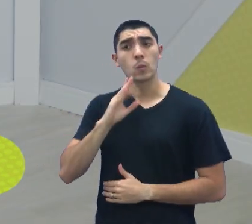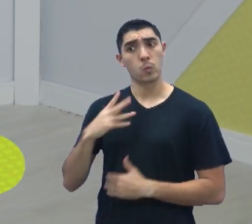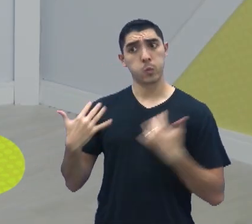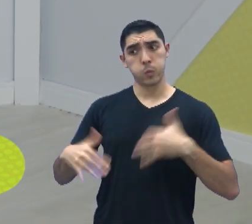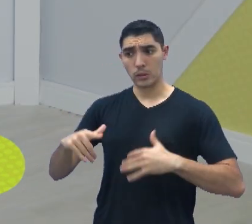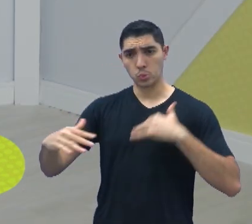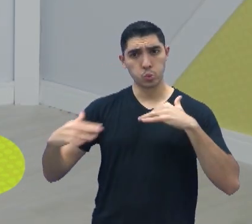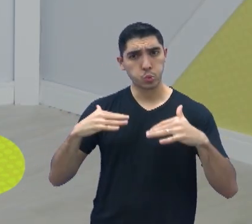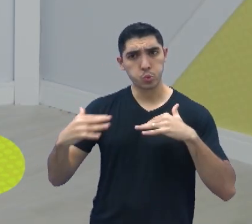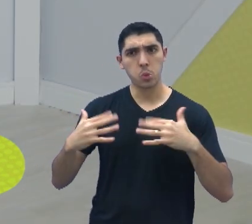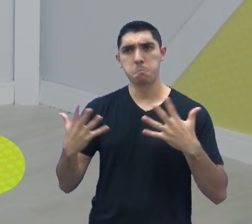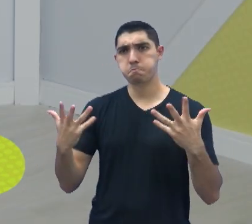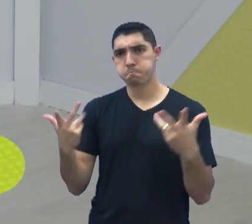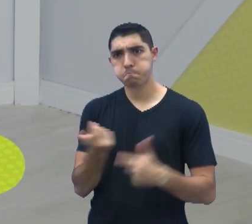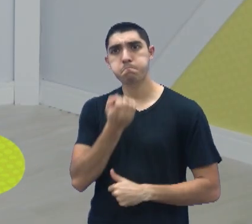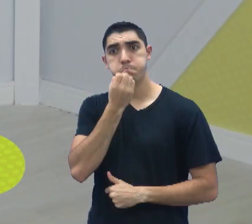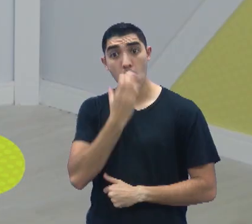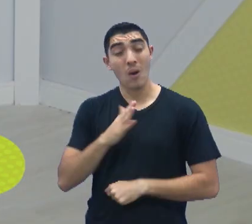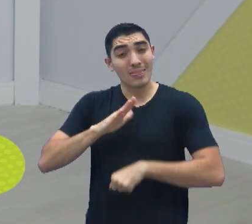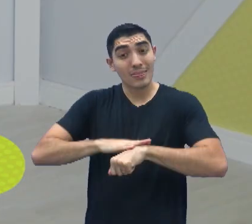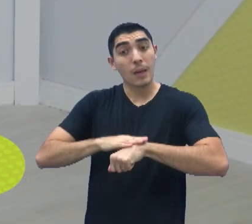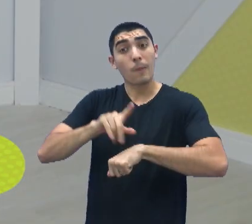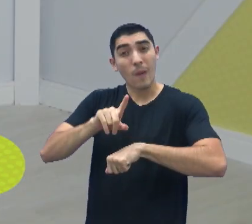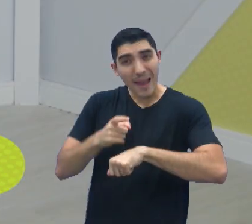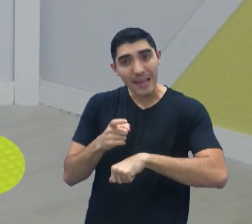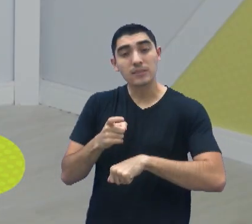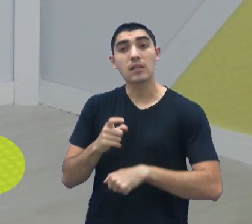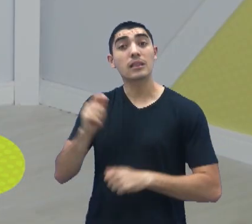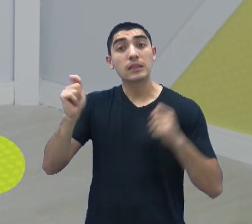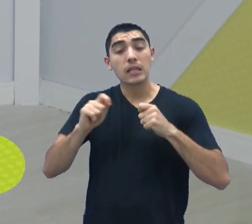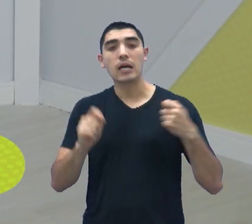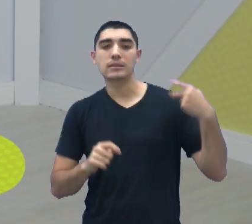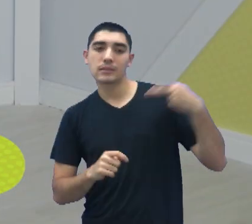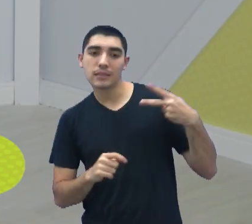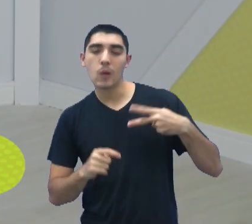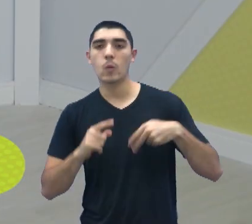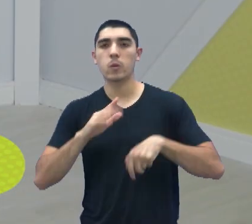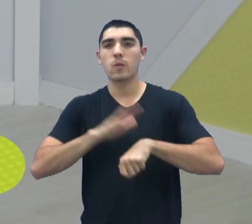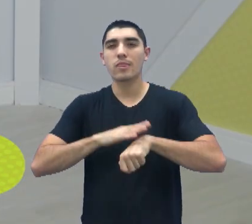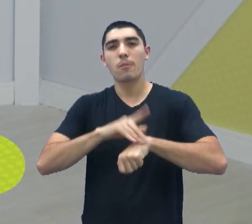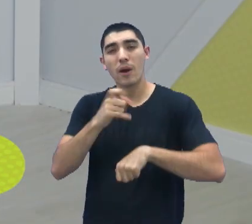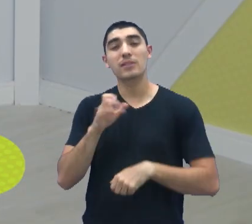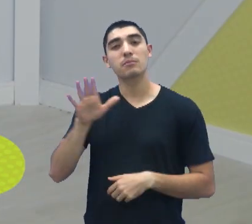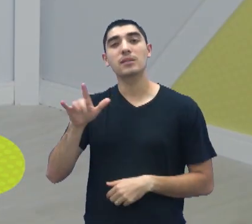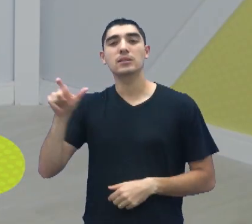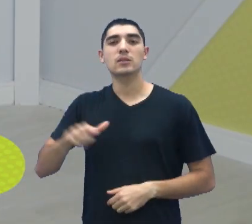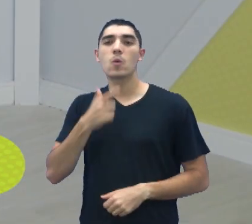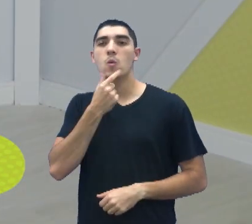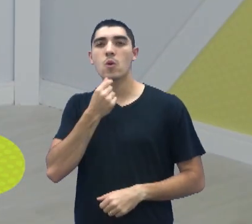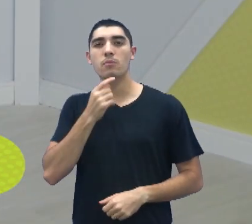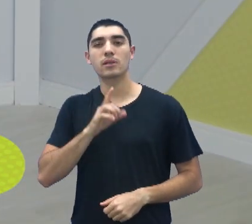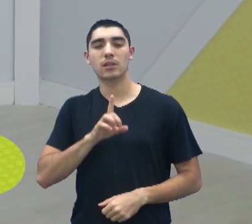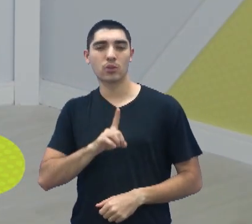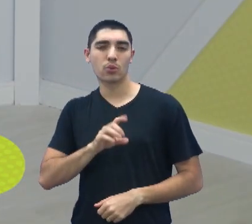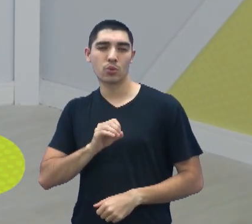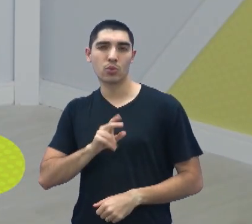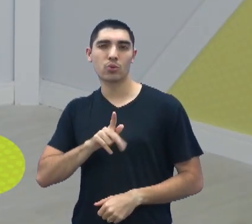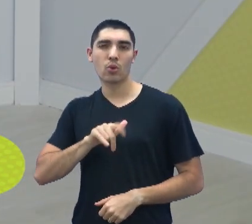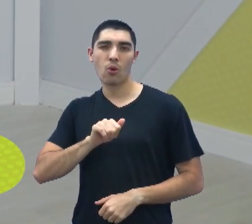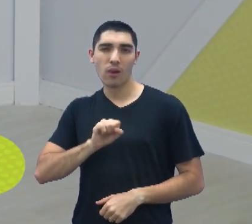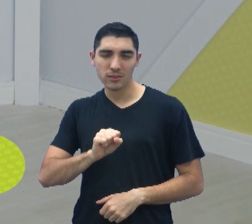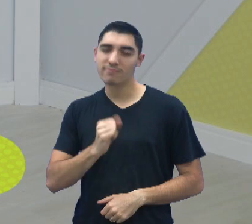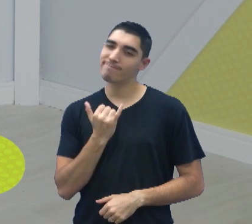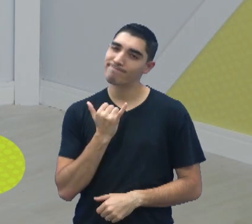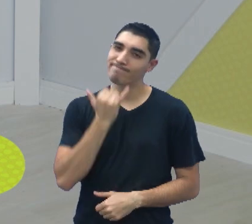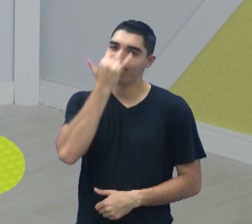o João contou, com prorrogação. Poderia ter tido a segunda prorrogação. O DG, né, o Douglas dos Santos, acabou errando o lance livre, faz